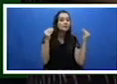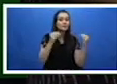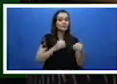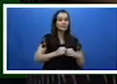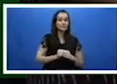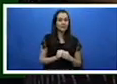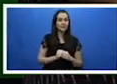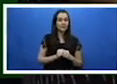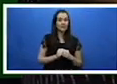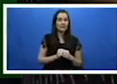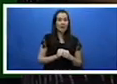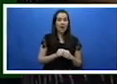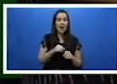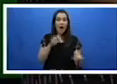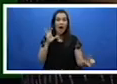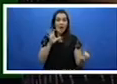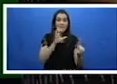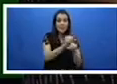Presa,